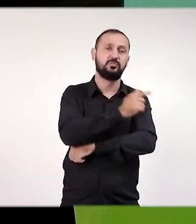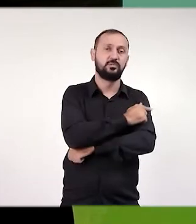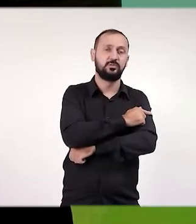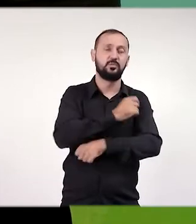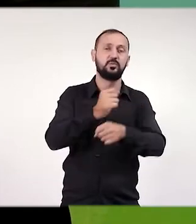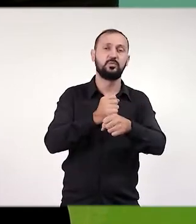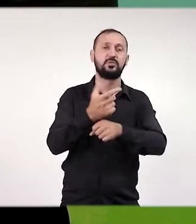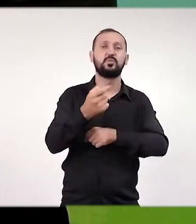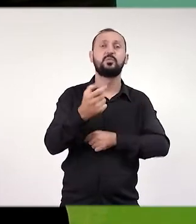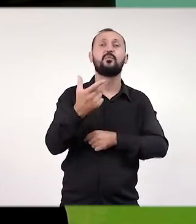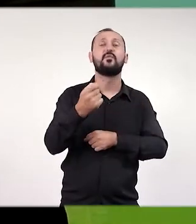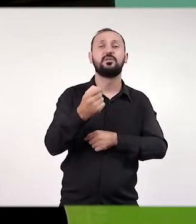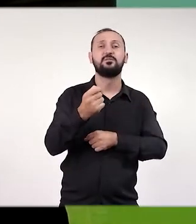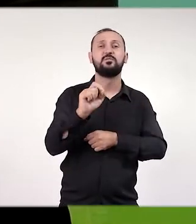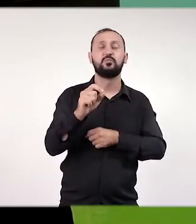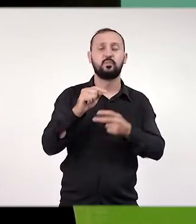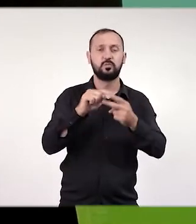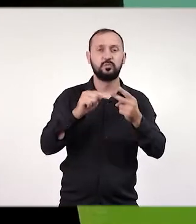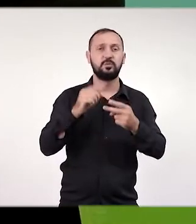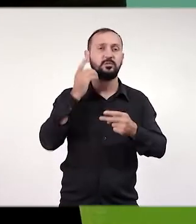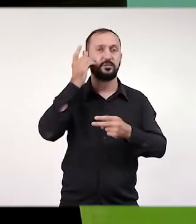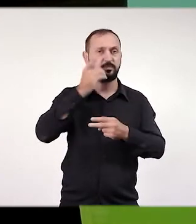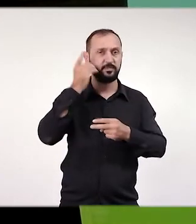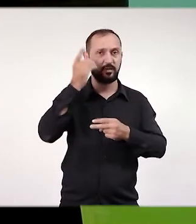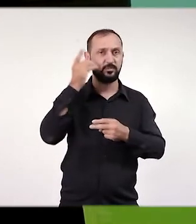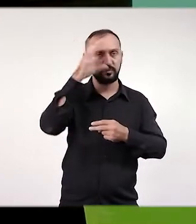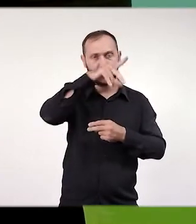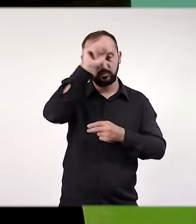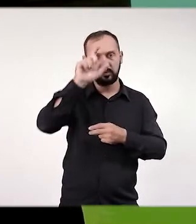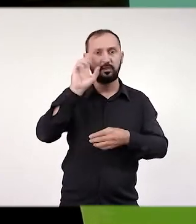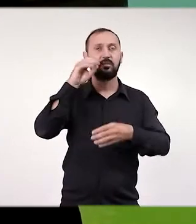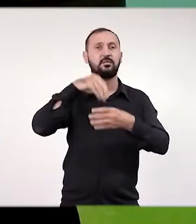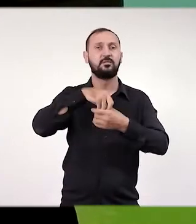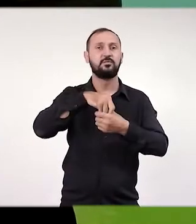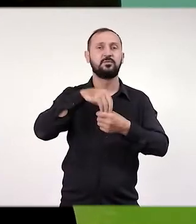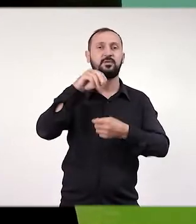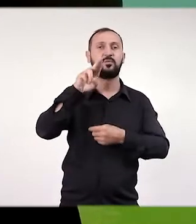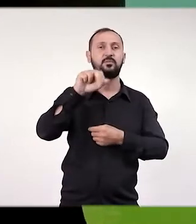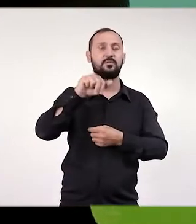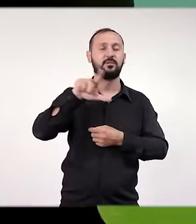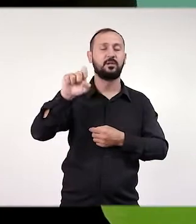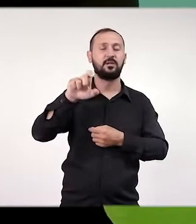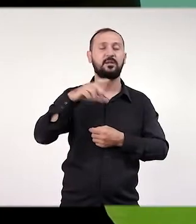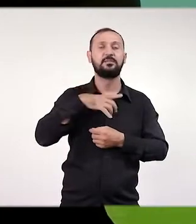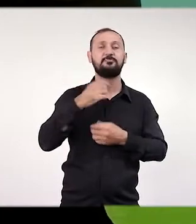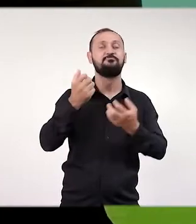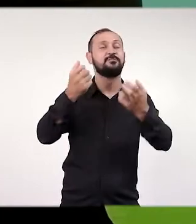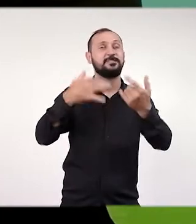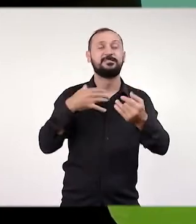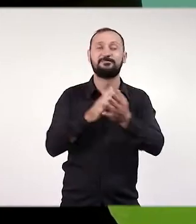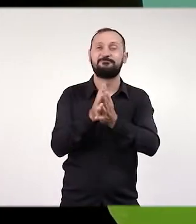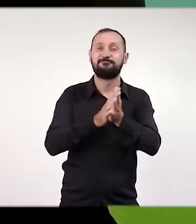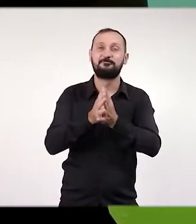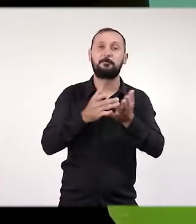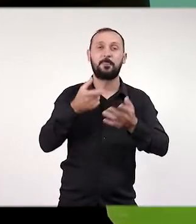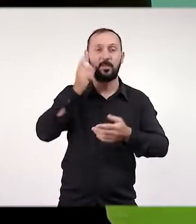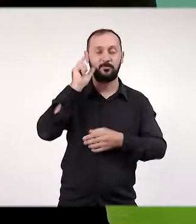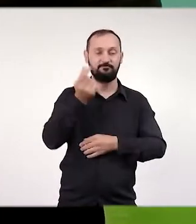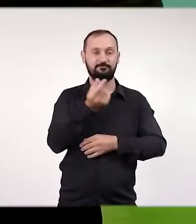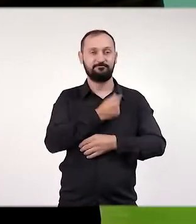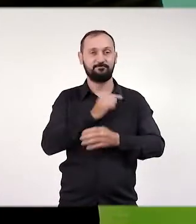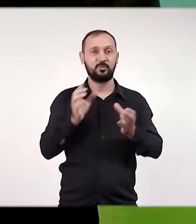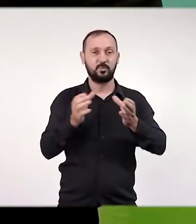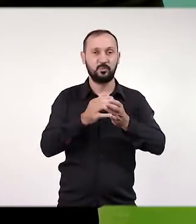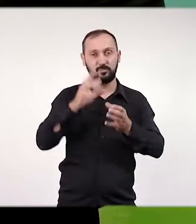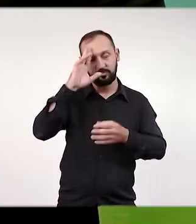essa gestão de 2020 com 2 deputados estaduais de Mato Grosso do Sul na Unali? A gente nutre uma expectativa muito grande. Ontem